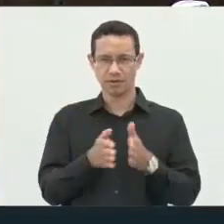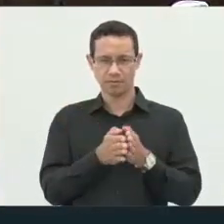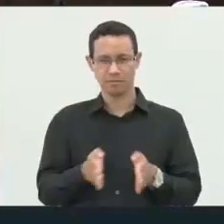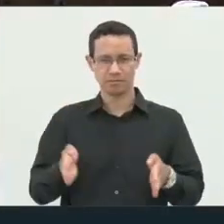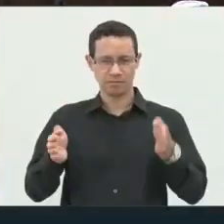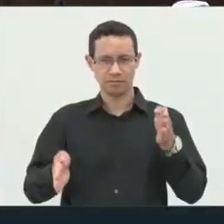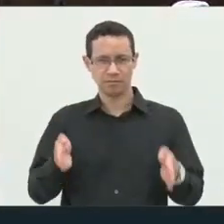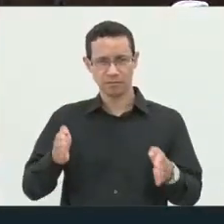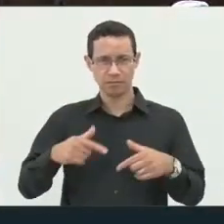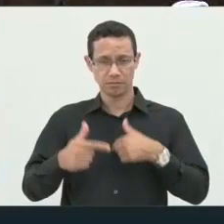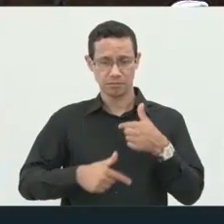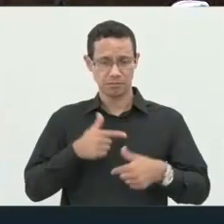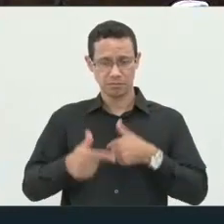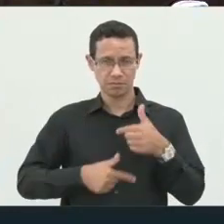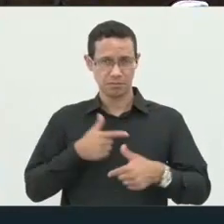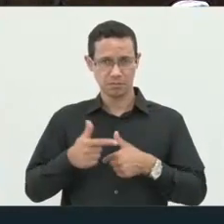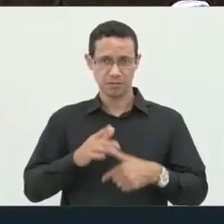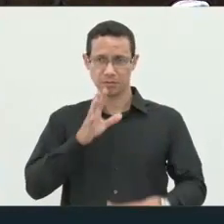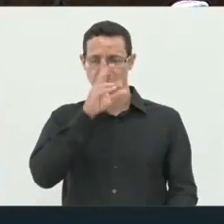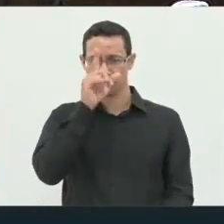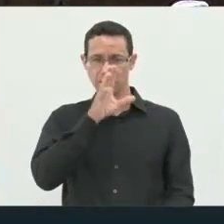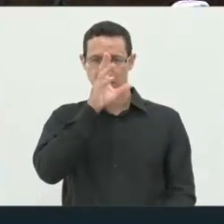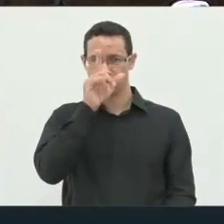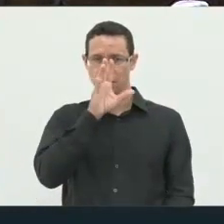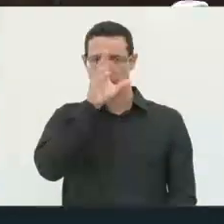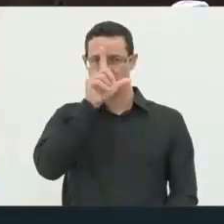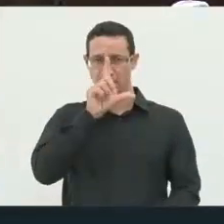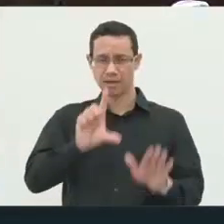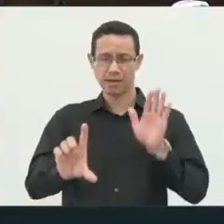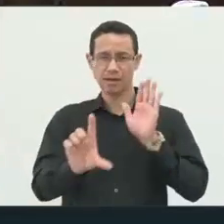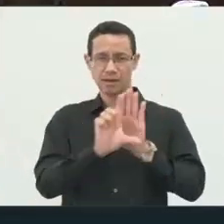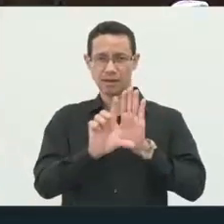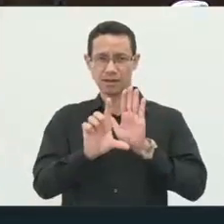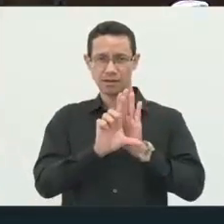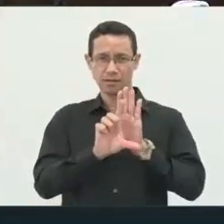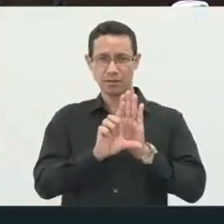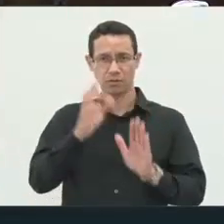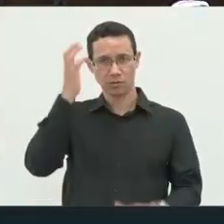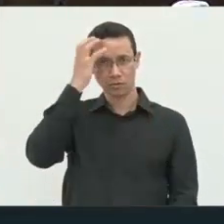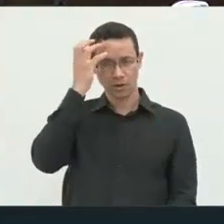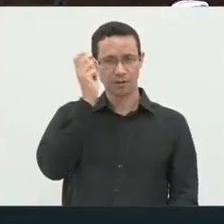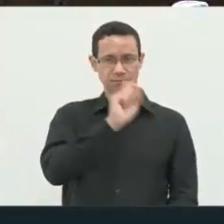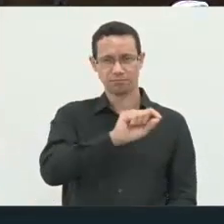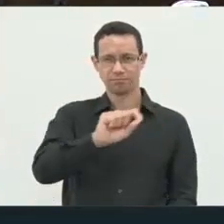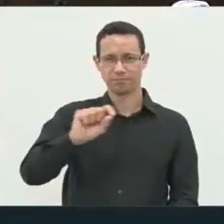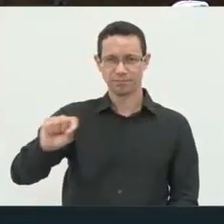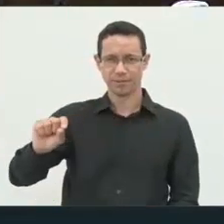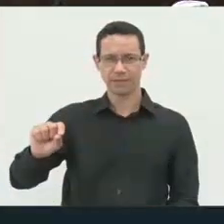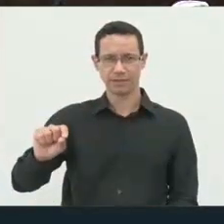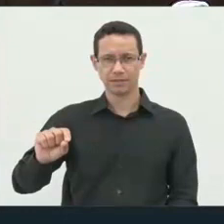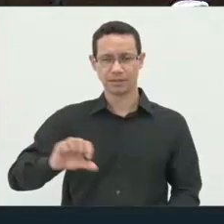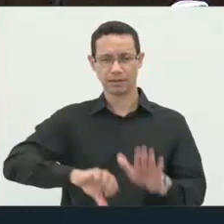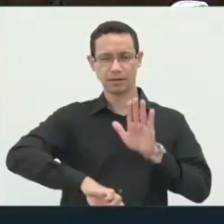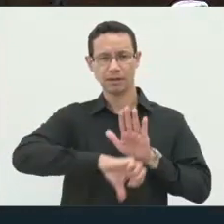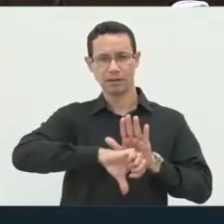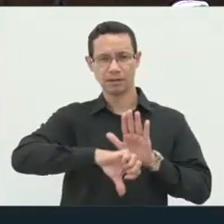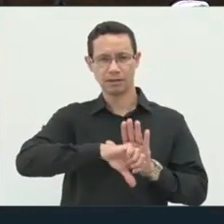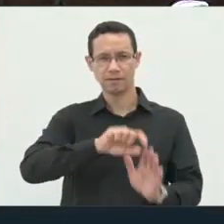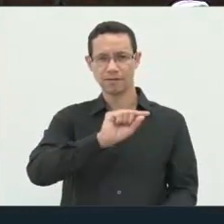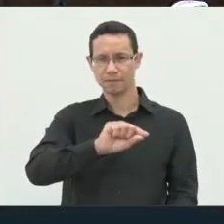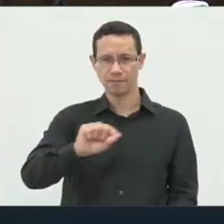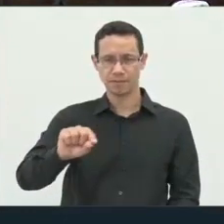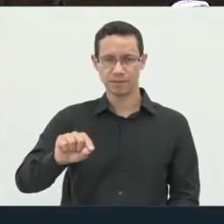ilegalidades e compatibilizar as vítimas de crimes terríveis por